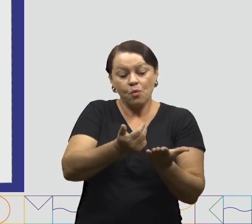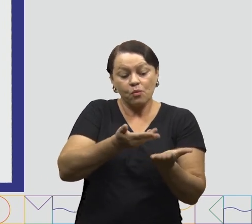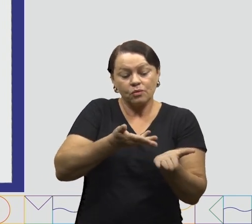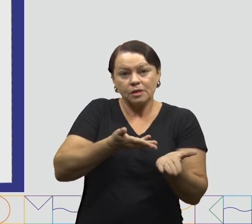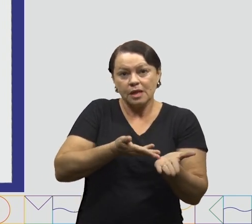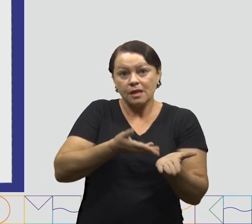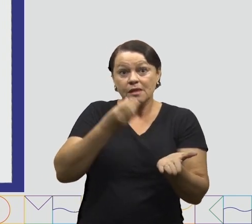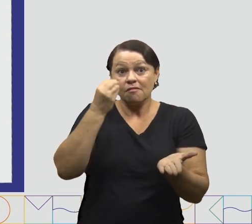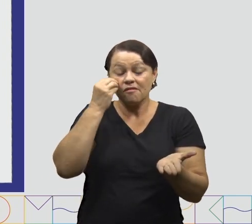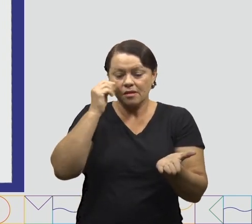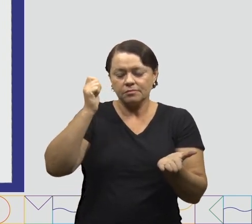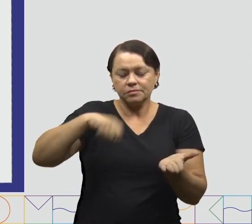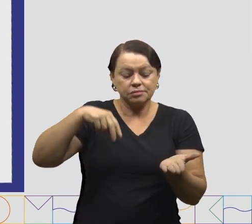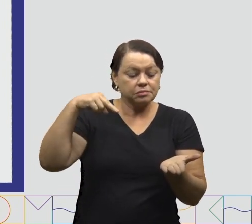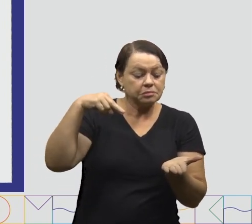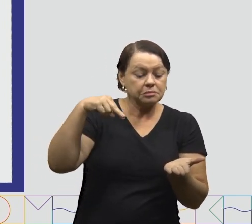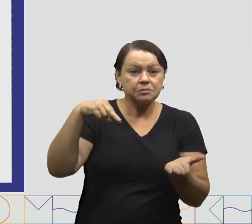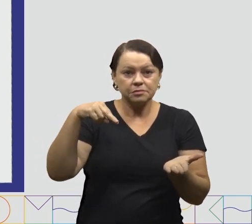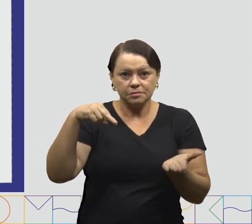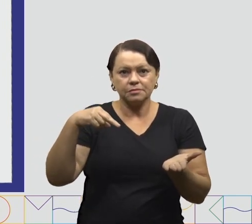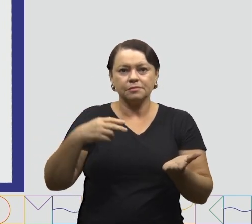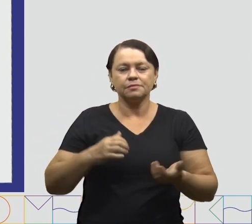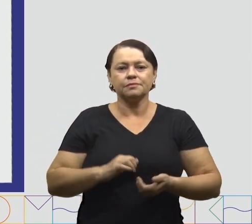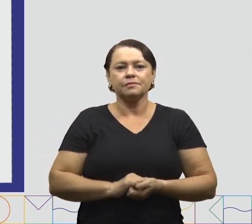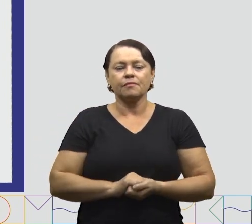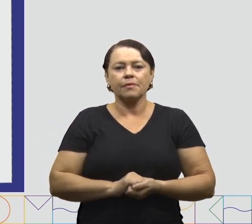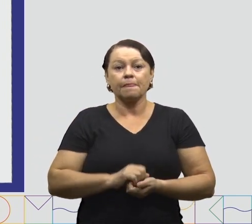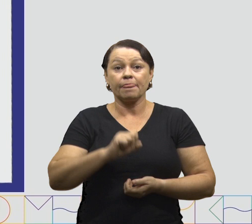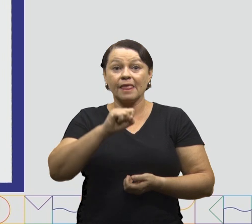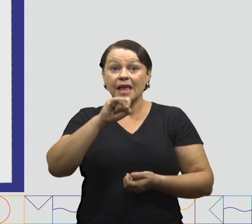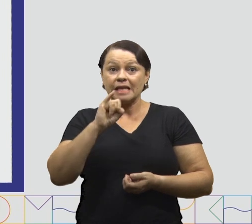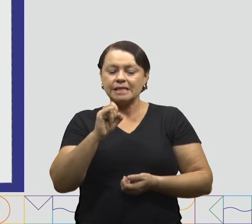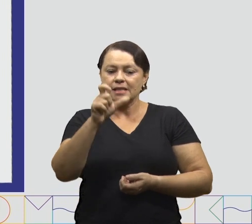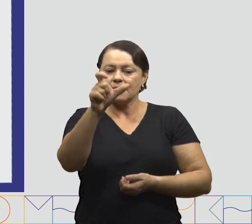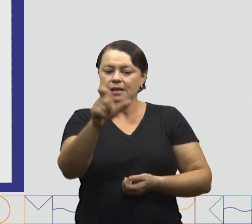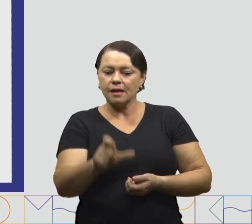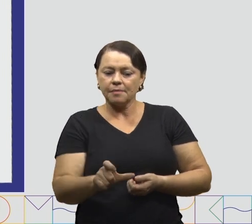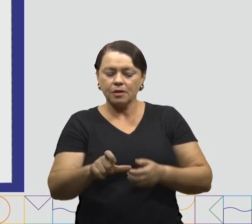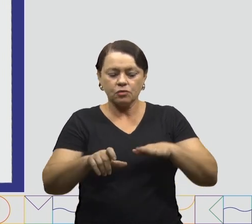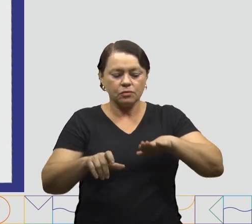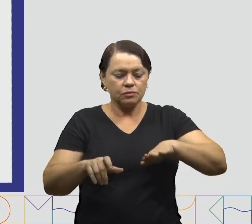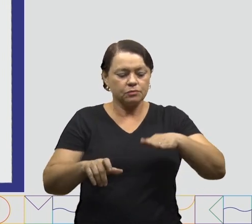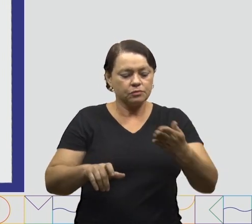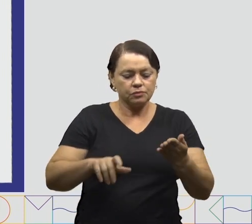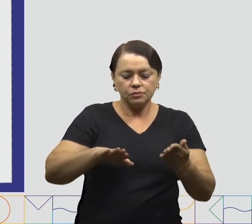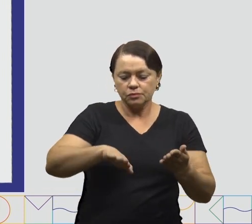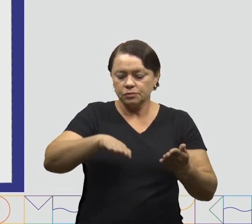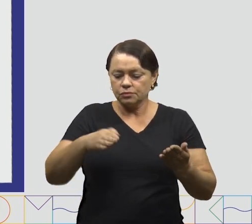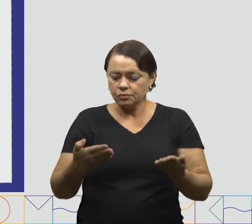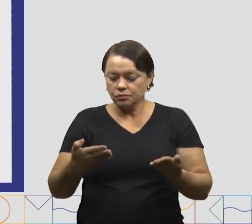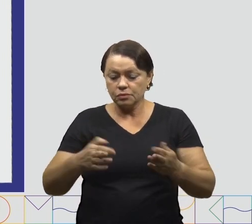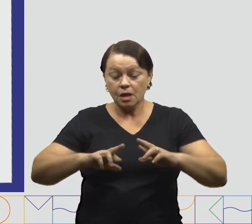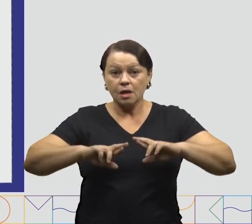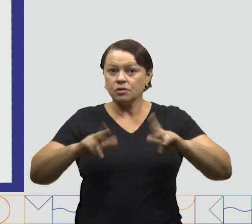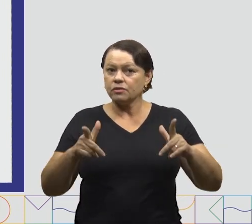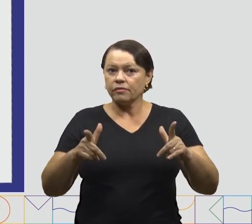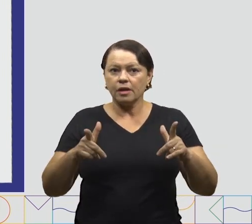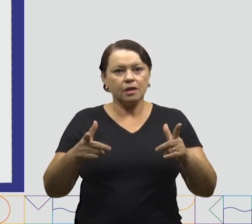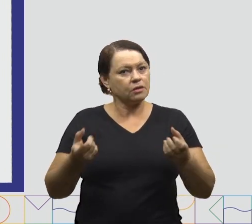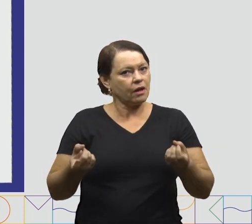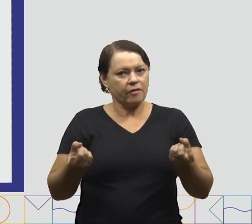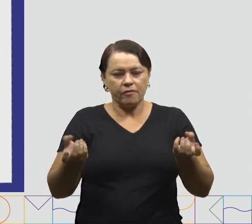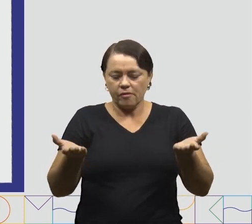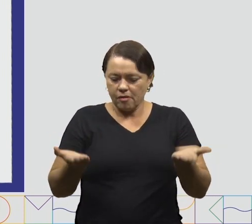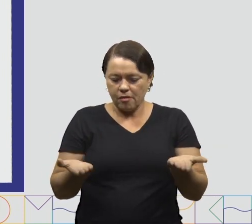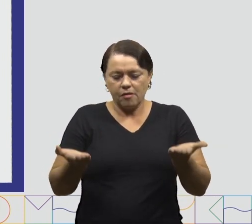todos os jogadores possam ver. Se o jogador virar 2 cartas que sejam diferentes, as